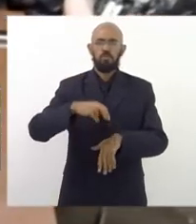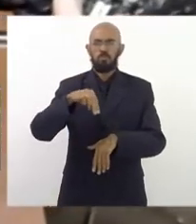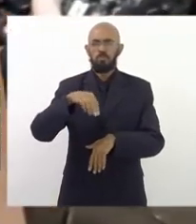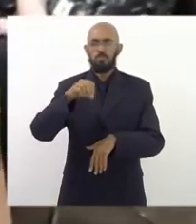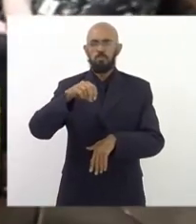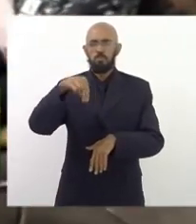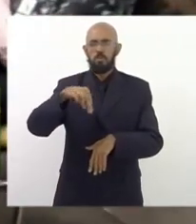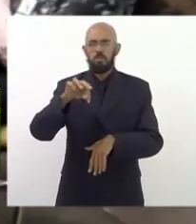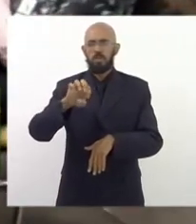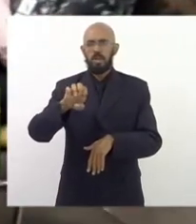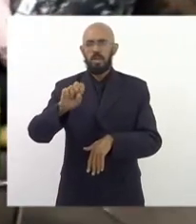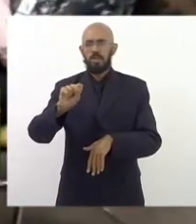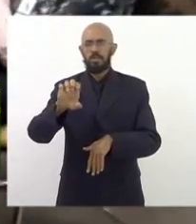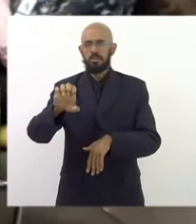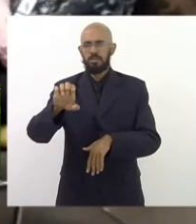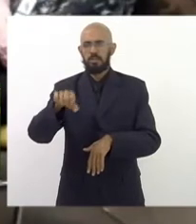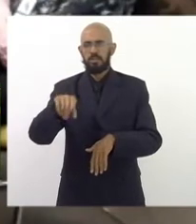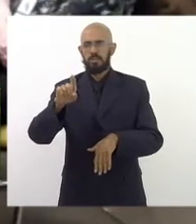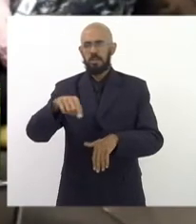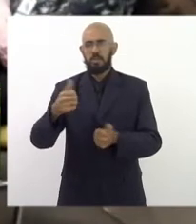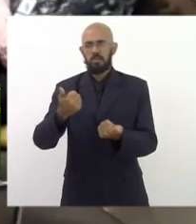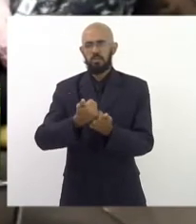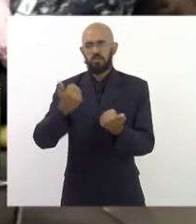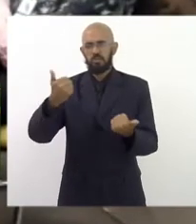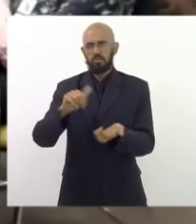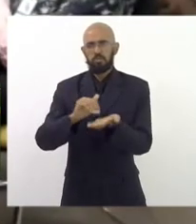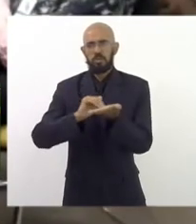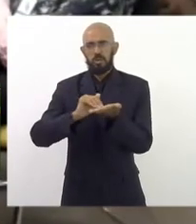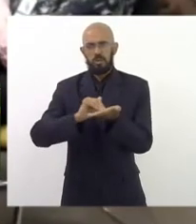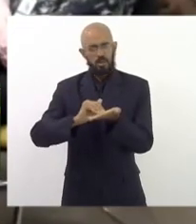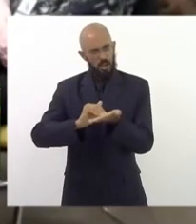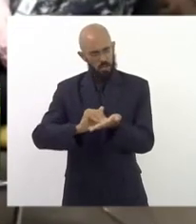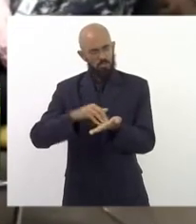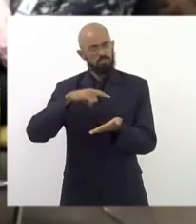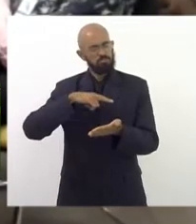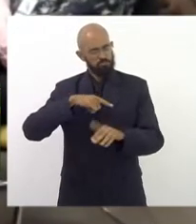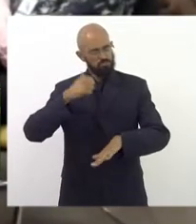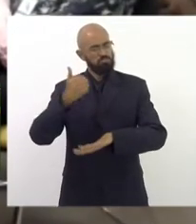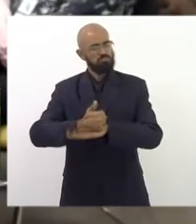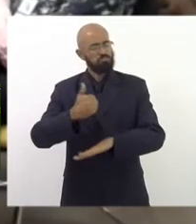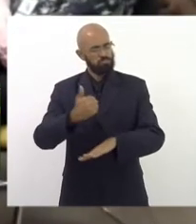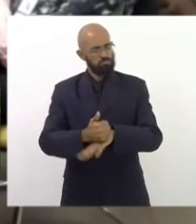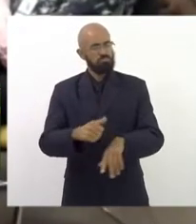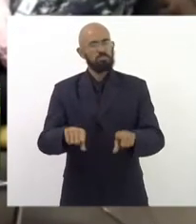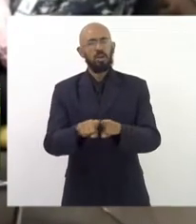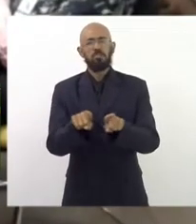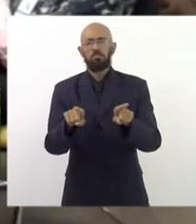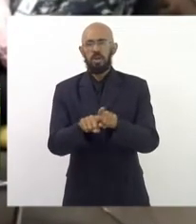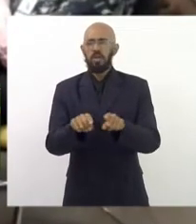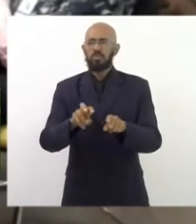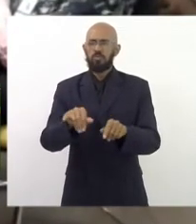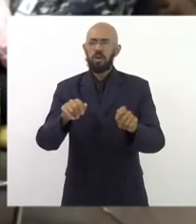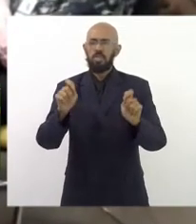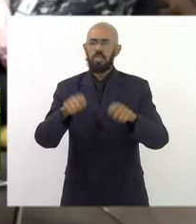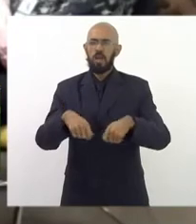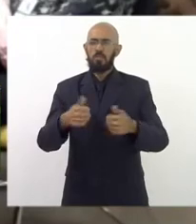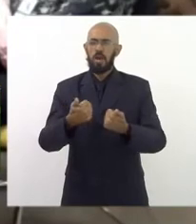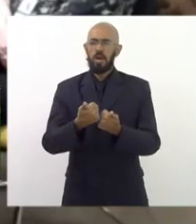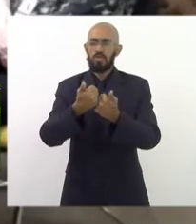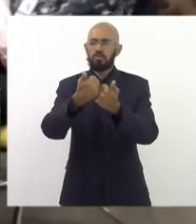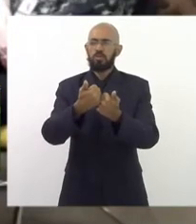é subsecretário, enfim, pessoa extremamente preparada, e a gente vai poder ajudar aí na